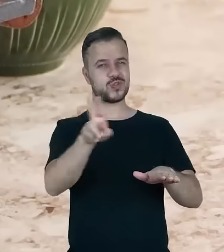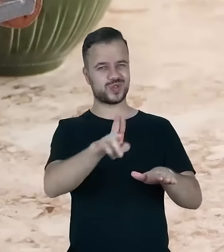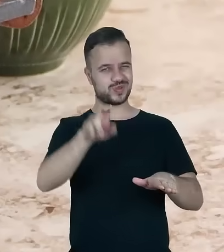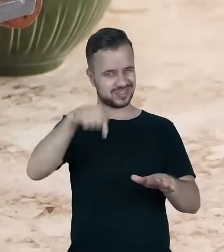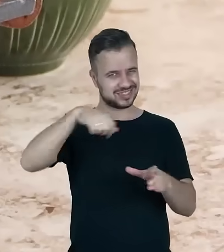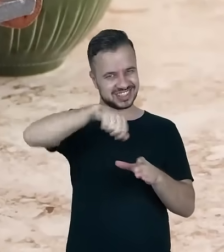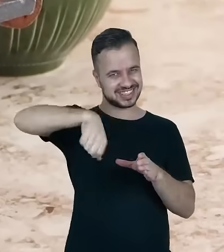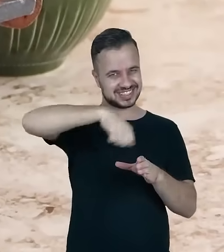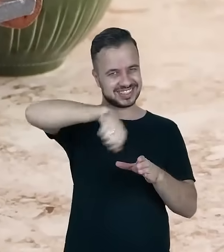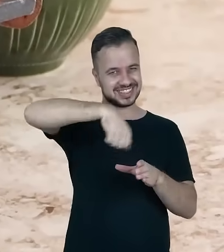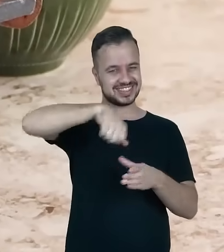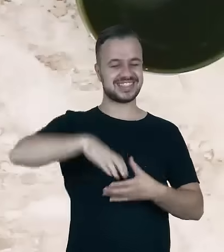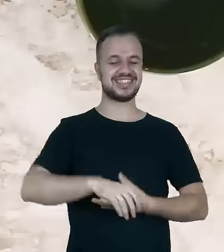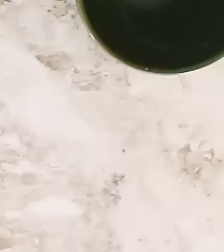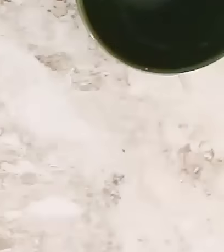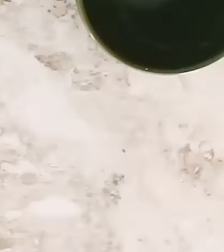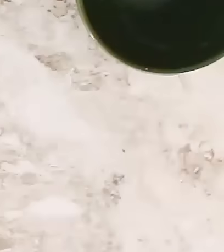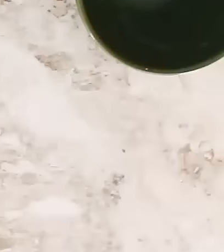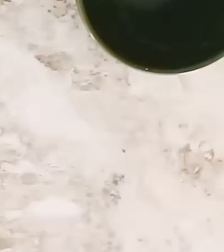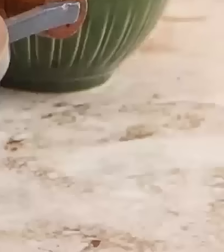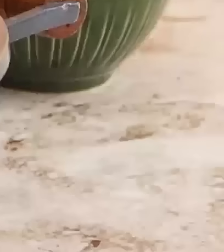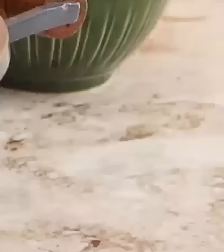utilizar também nessa receita.